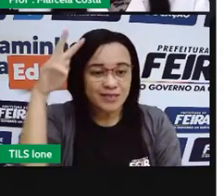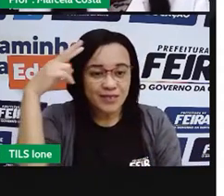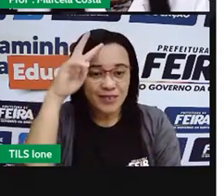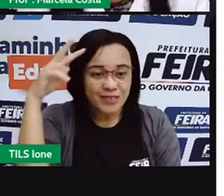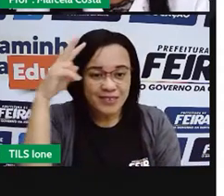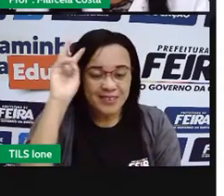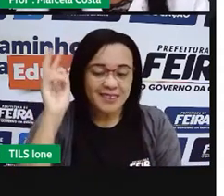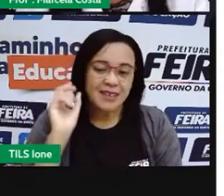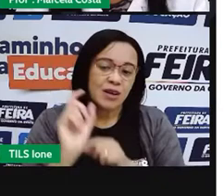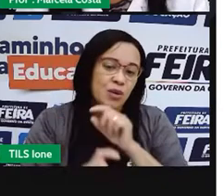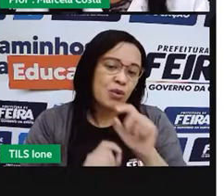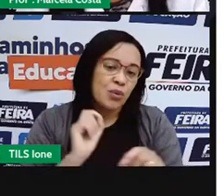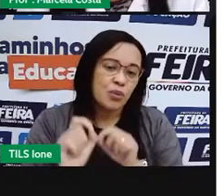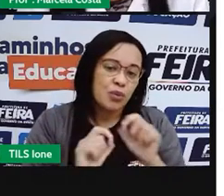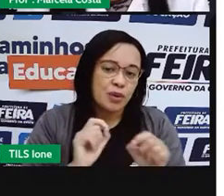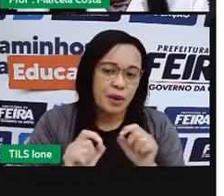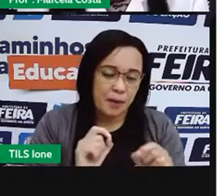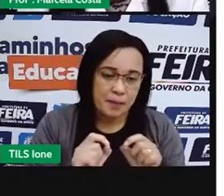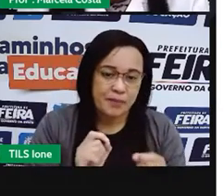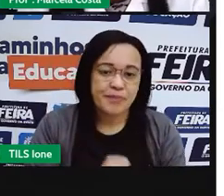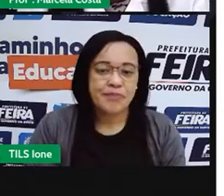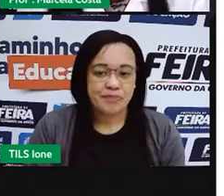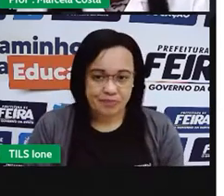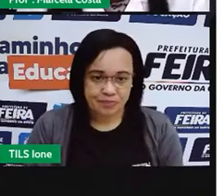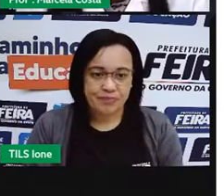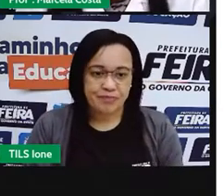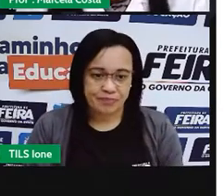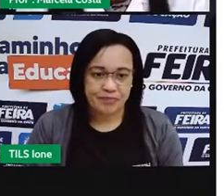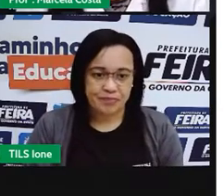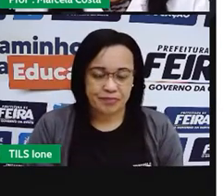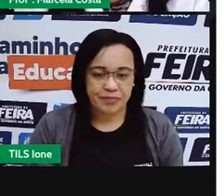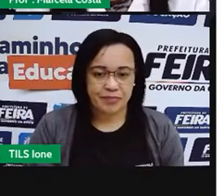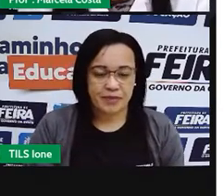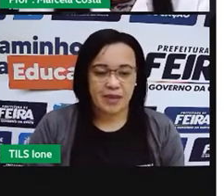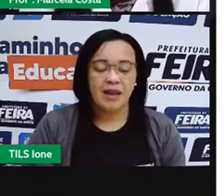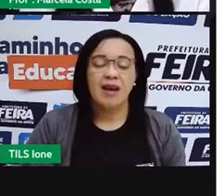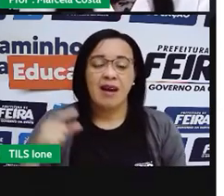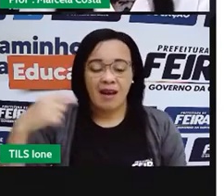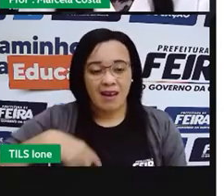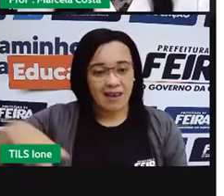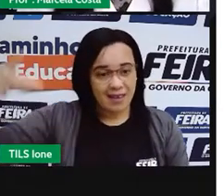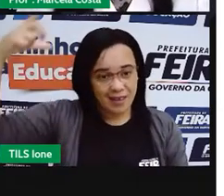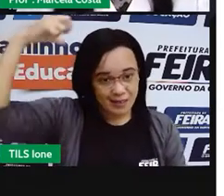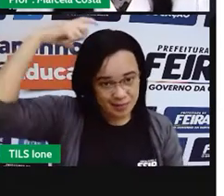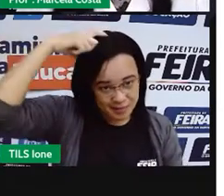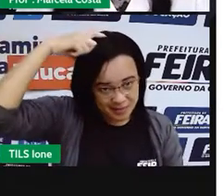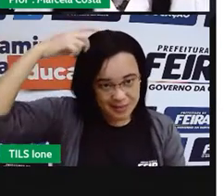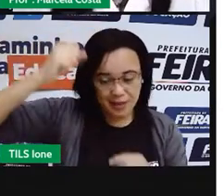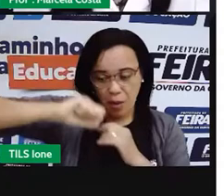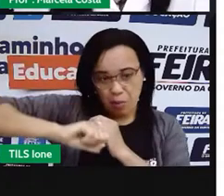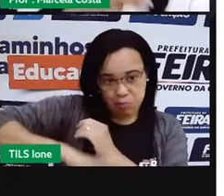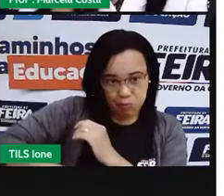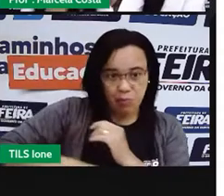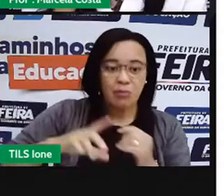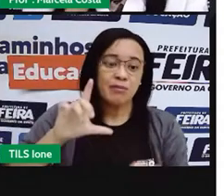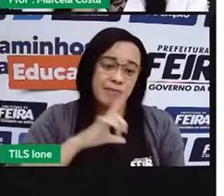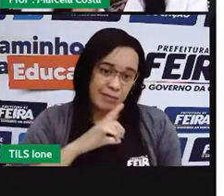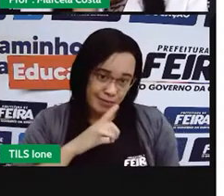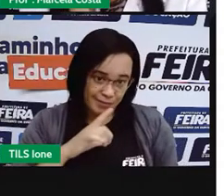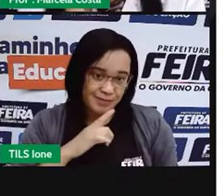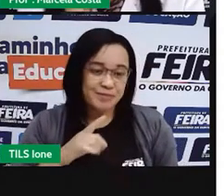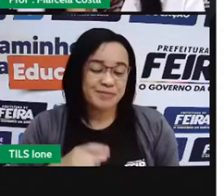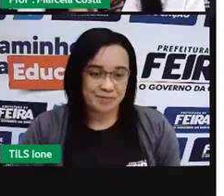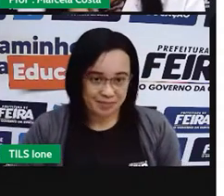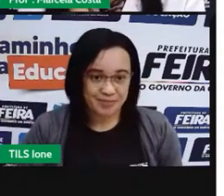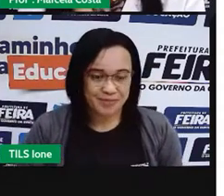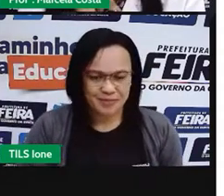uma história. É a história Até as Princesas Topam Pum. Vocês sabem